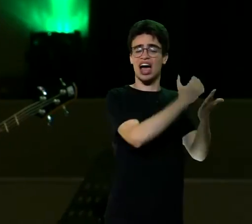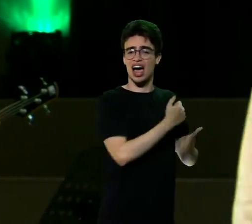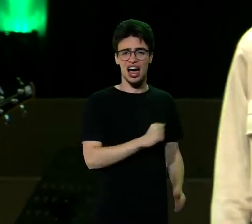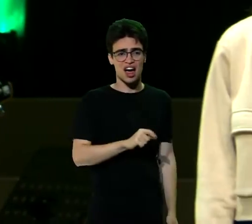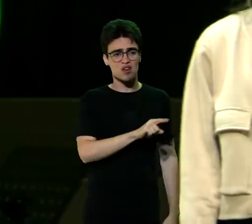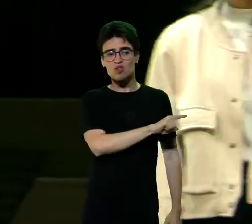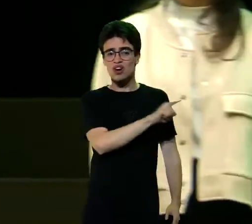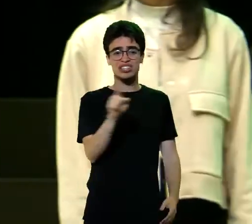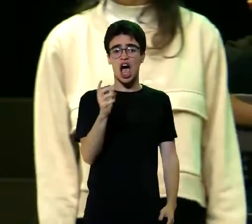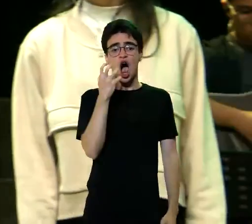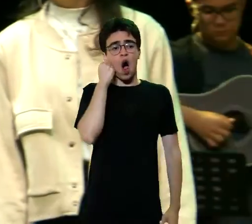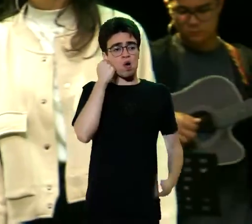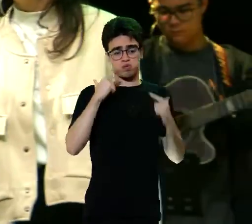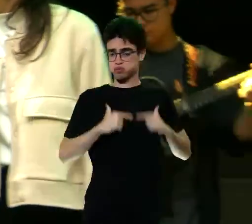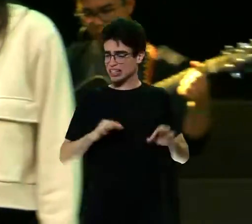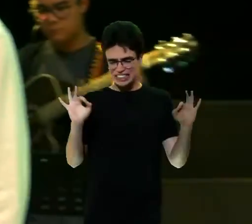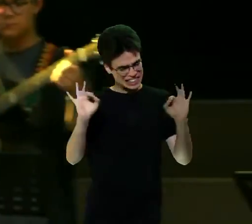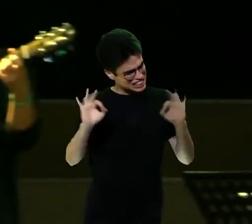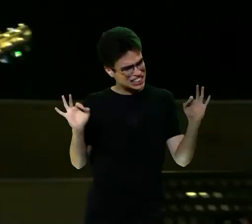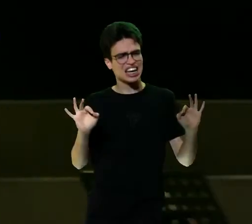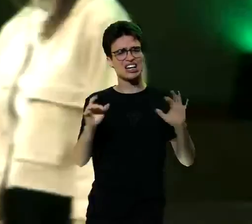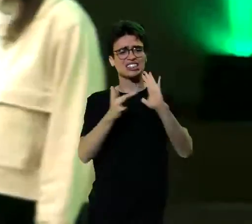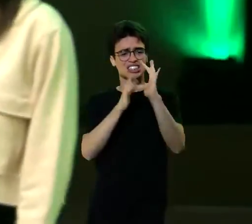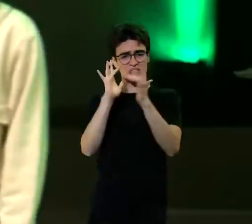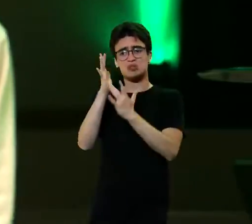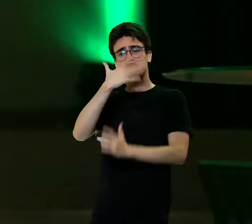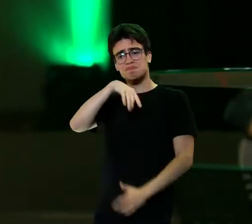Tem pessoas aqui que não conhecem o amor de Deus,